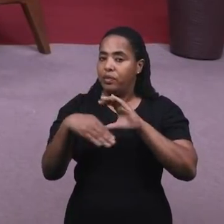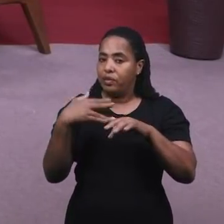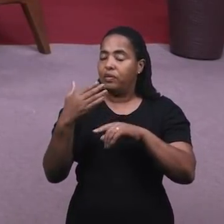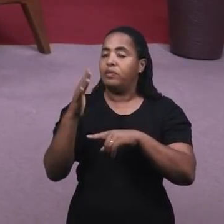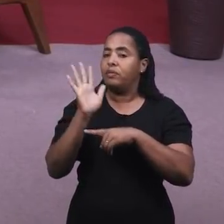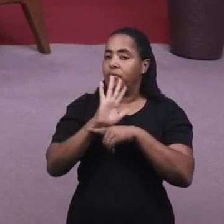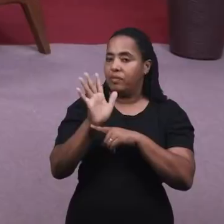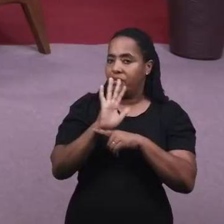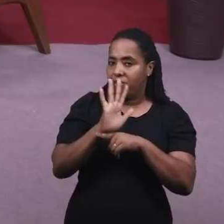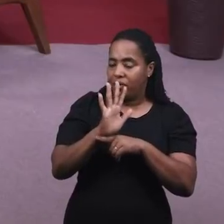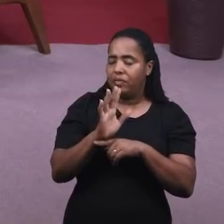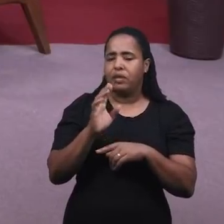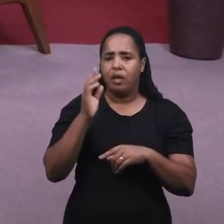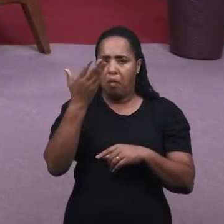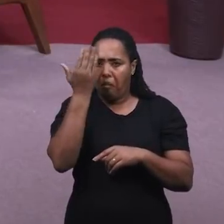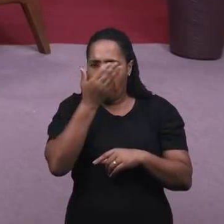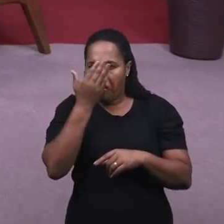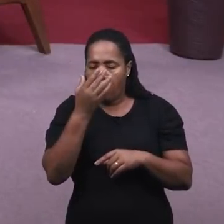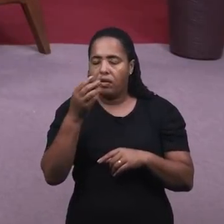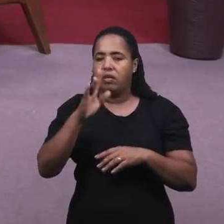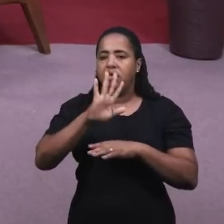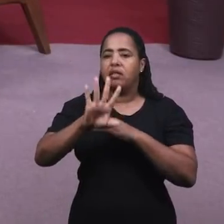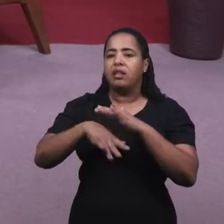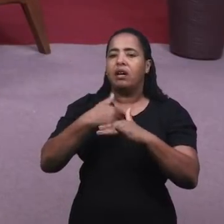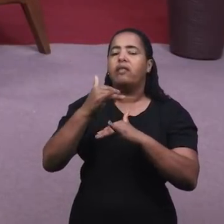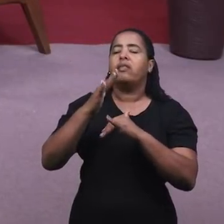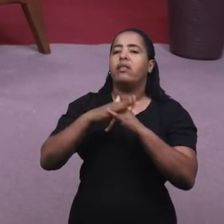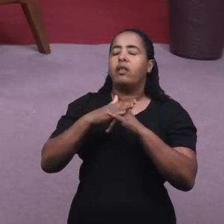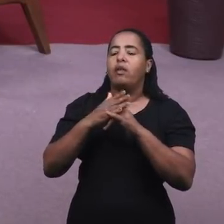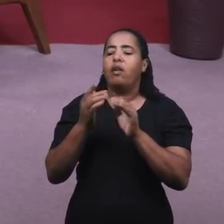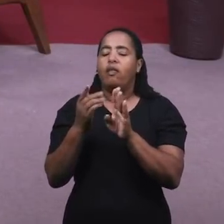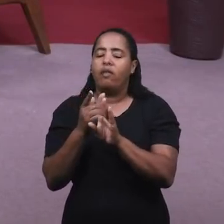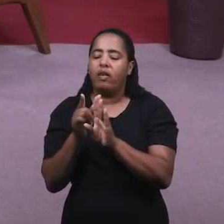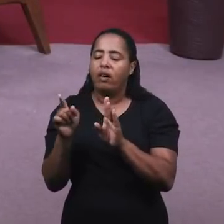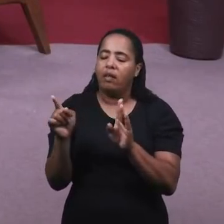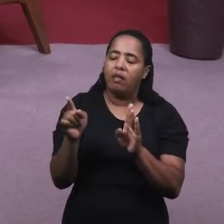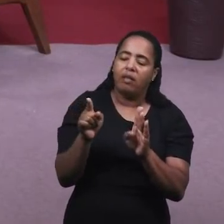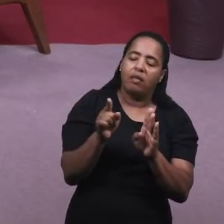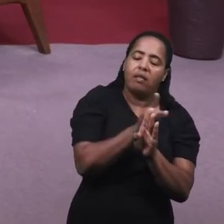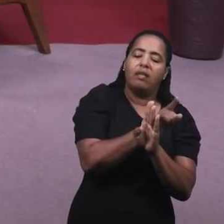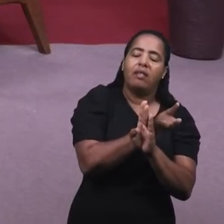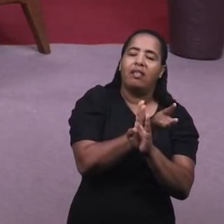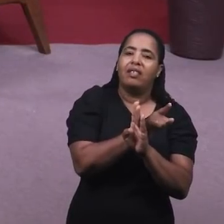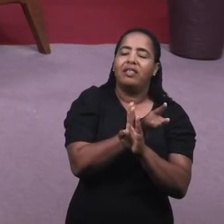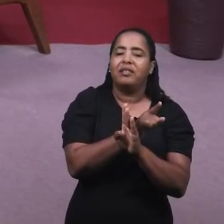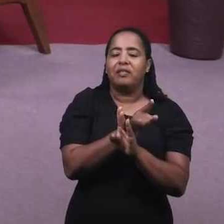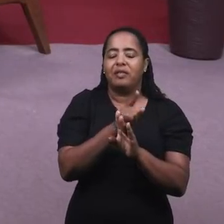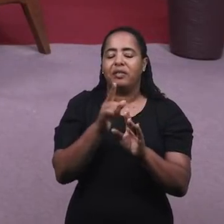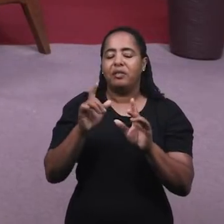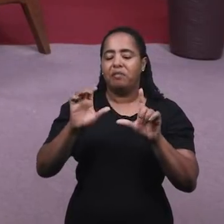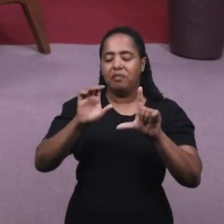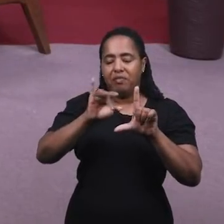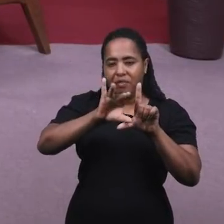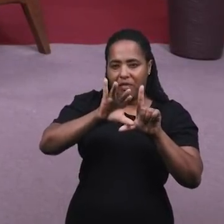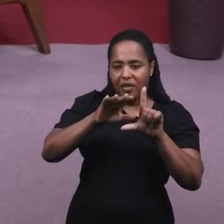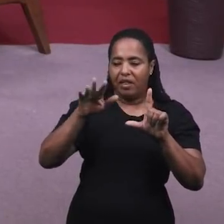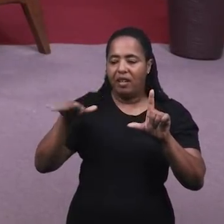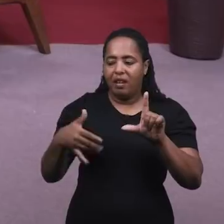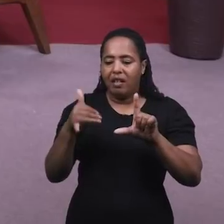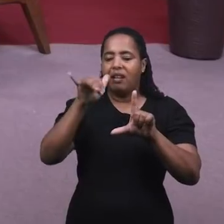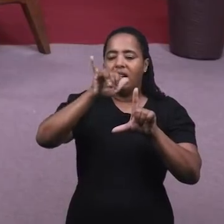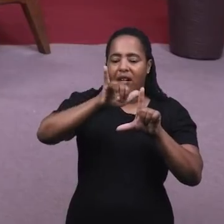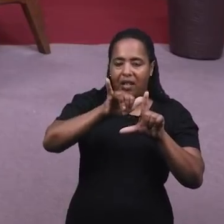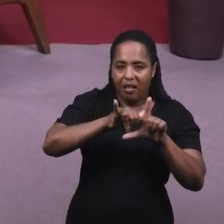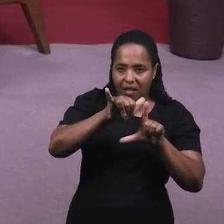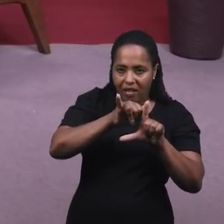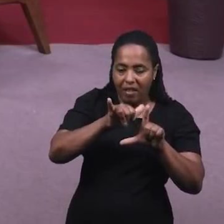vi o QR Code, não tem problema não, você está assistindo pelo YouTube? Volta lá no início, pega o QR Code, aponta a câmera do seu celular e você pode gravar um vídeo